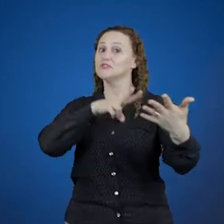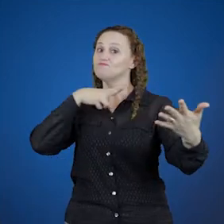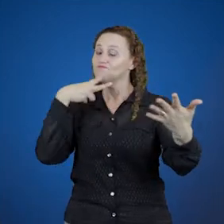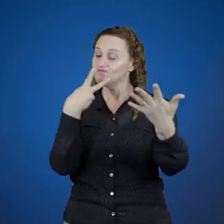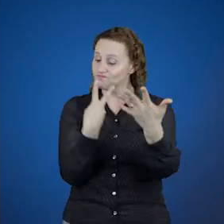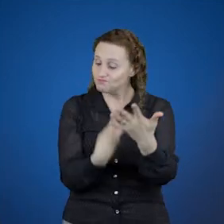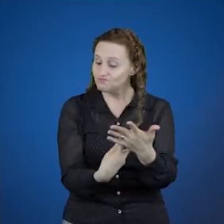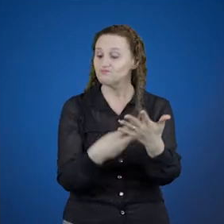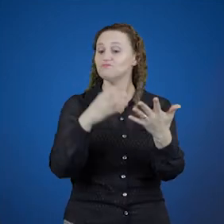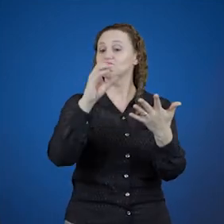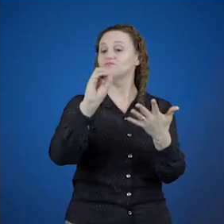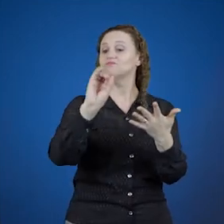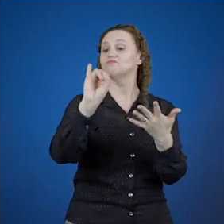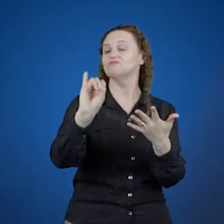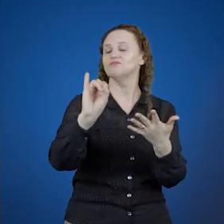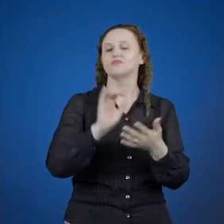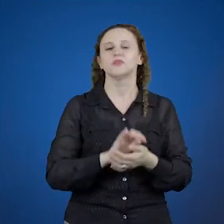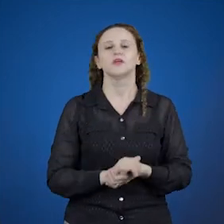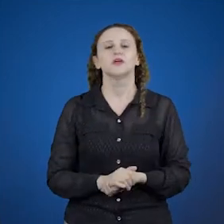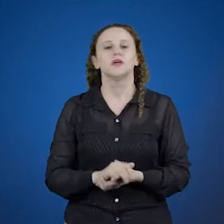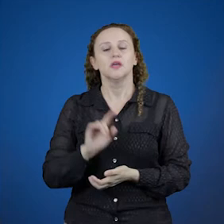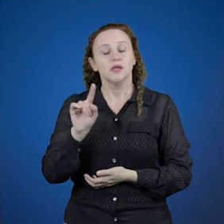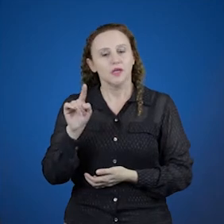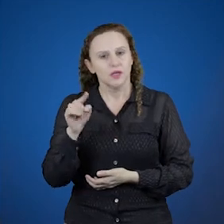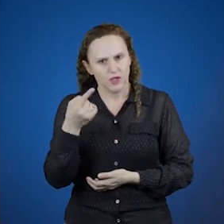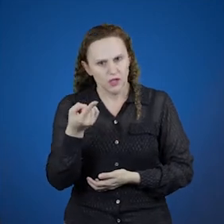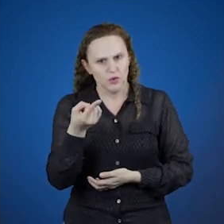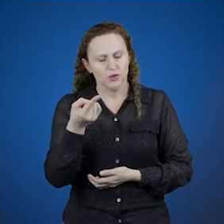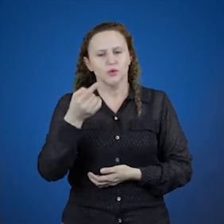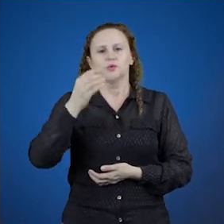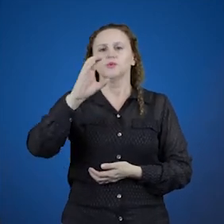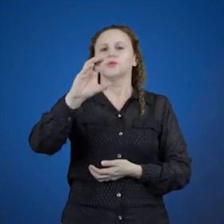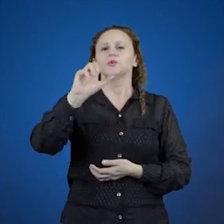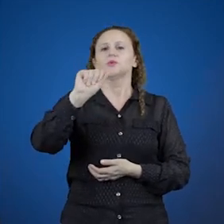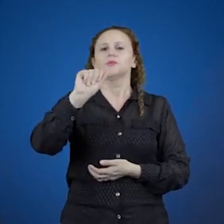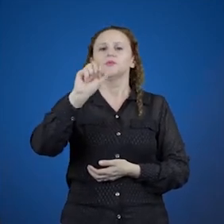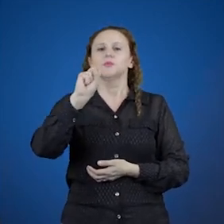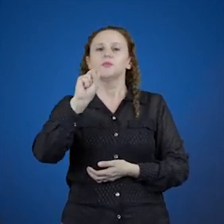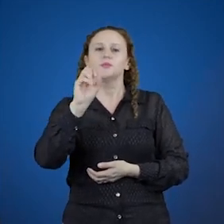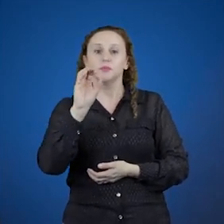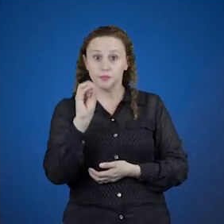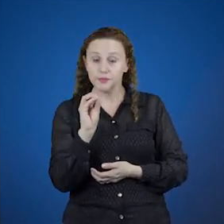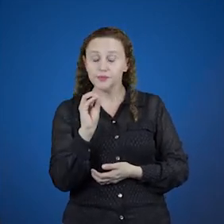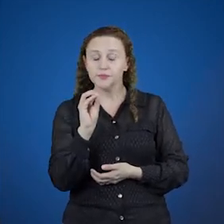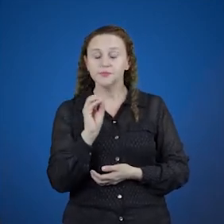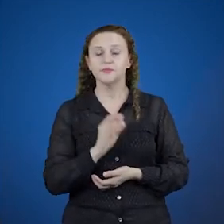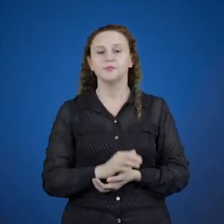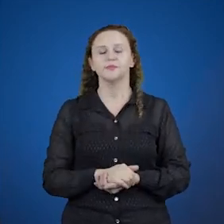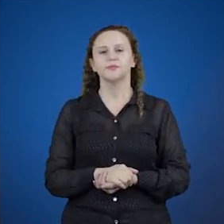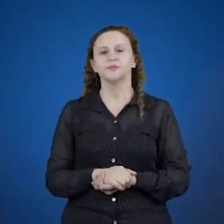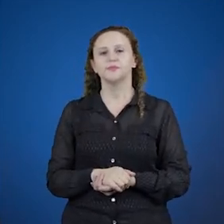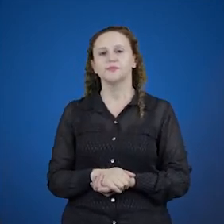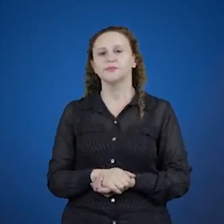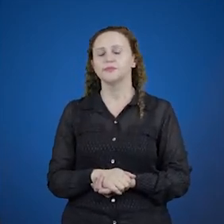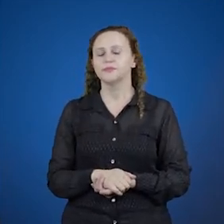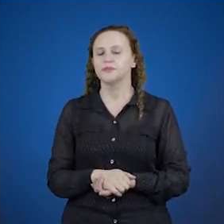indireto para o próximo caso e volto ainda aqui no caso dativo